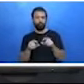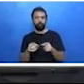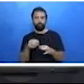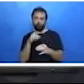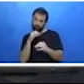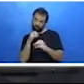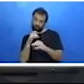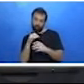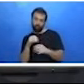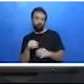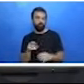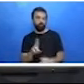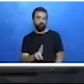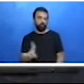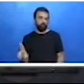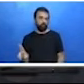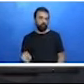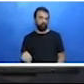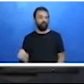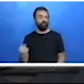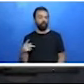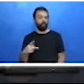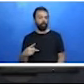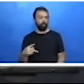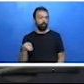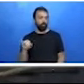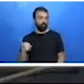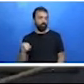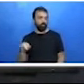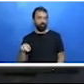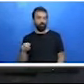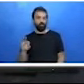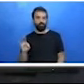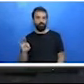Tá vendo? Um tipo de flauta, tá bom?